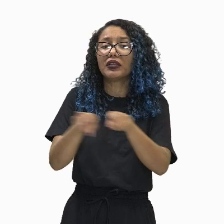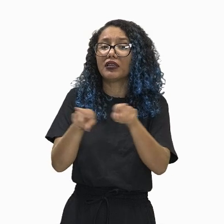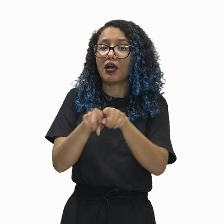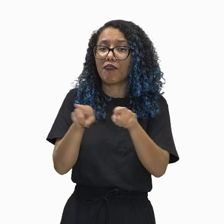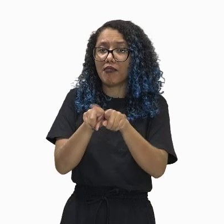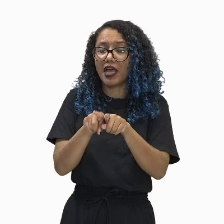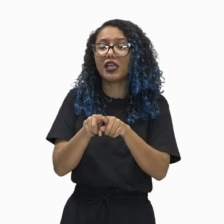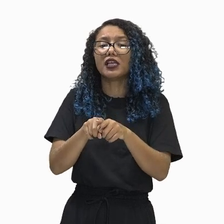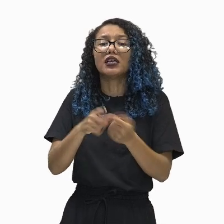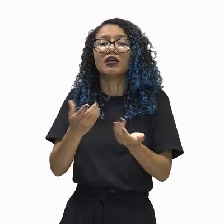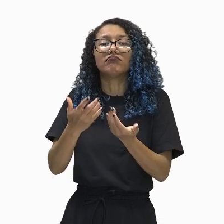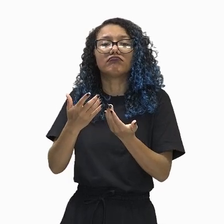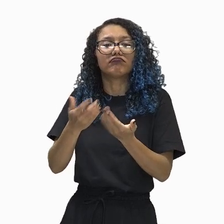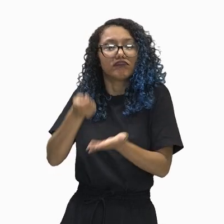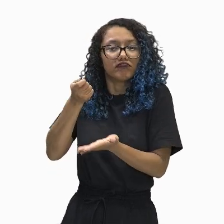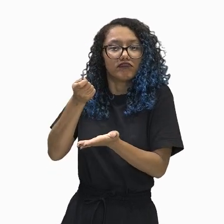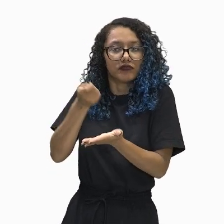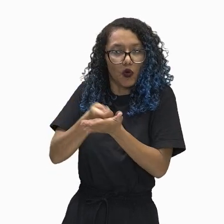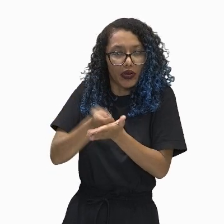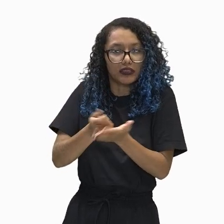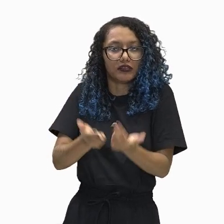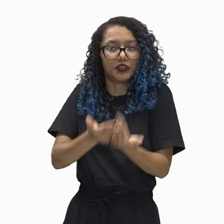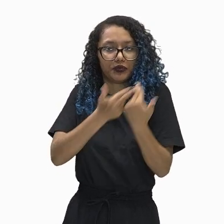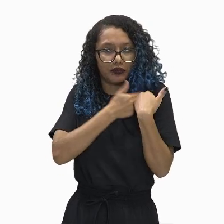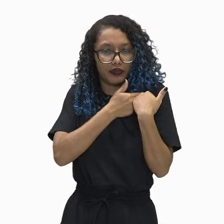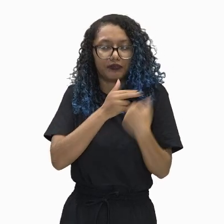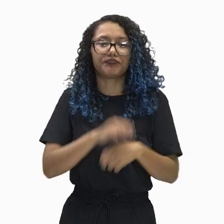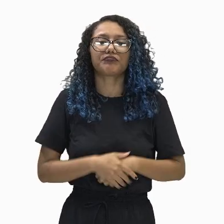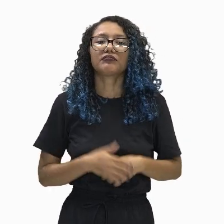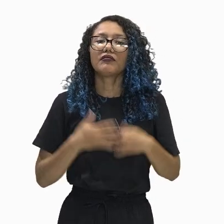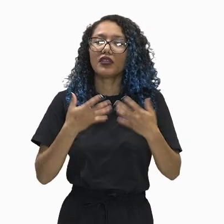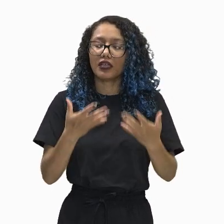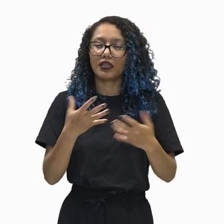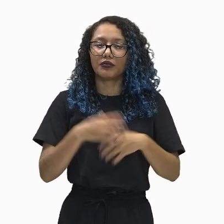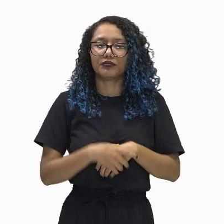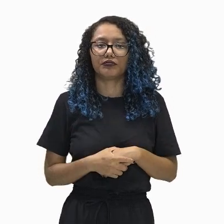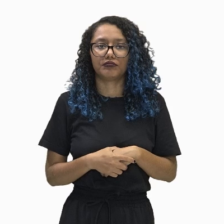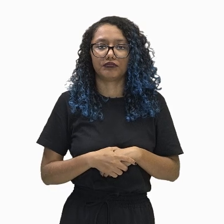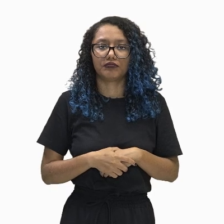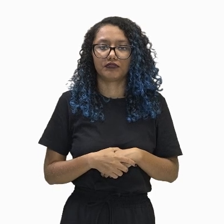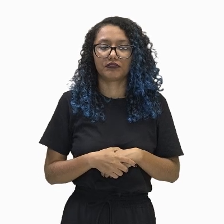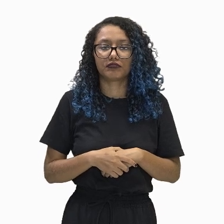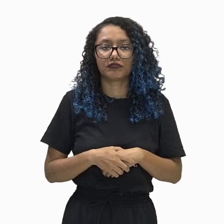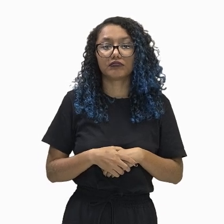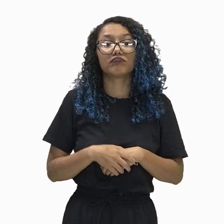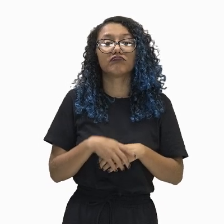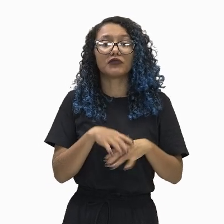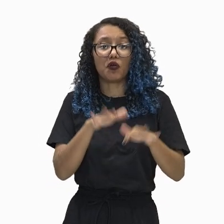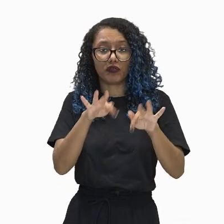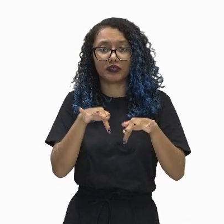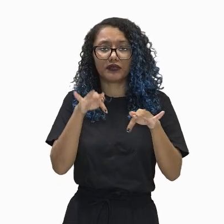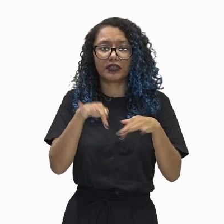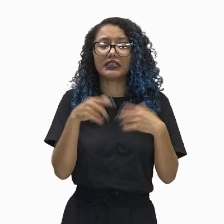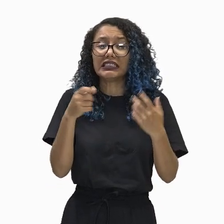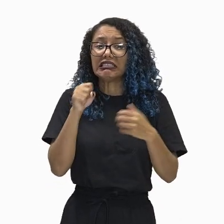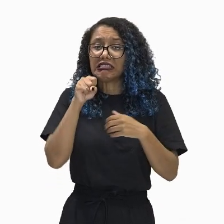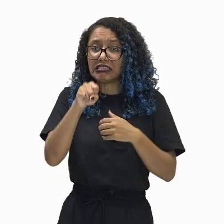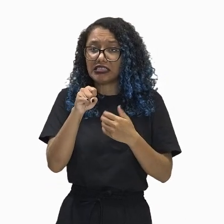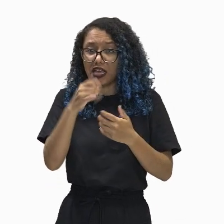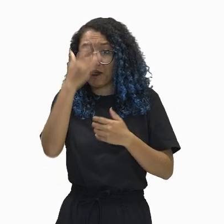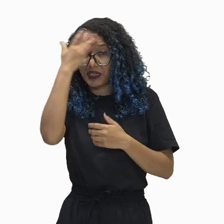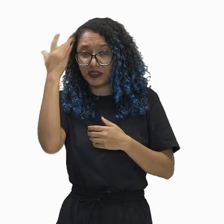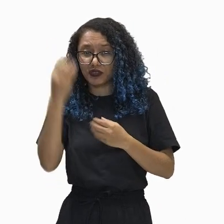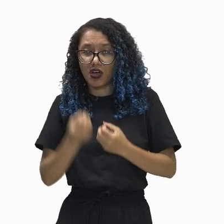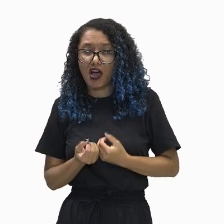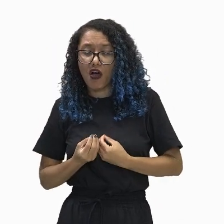ordem feudal, tá, gente? Quase que não sai. Os que ofereciam proteção geralmente possuíam um exército,